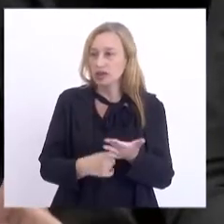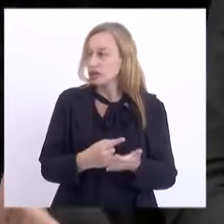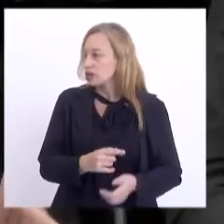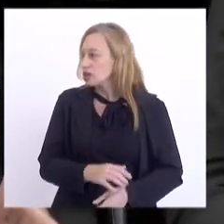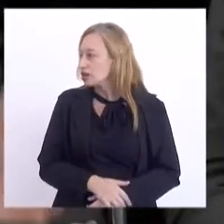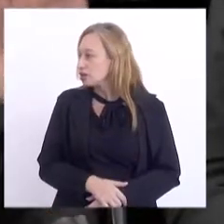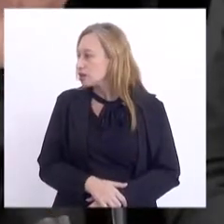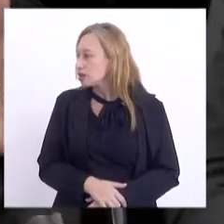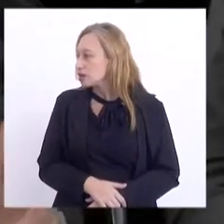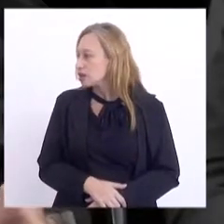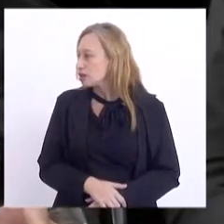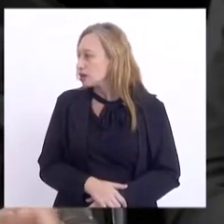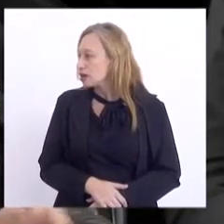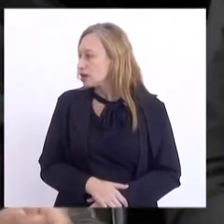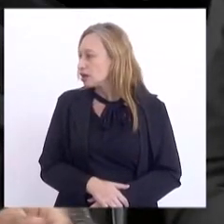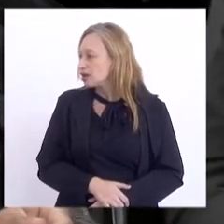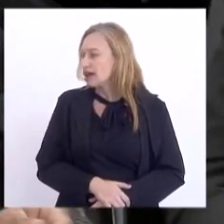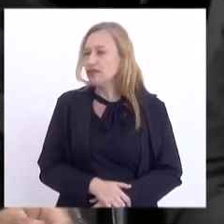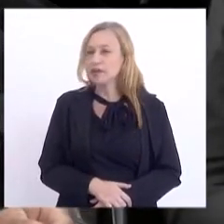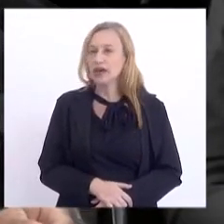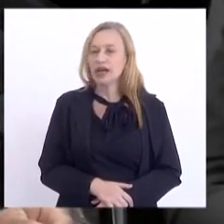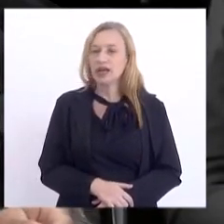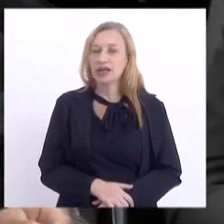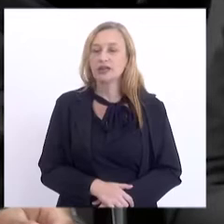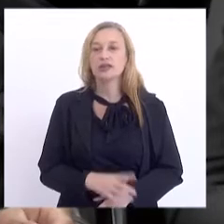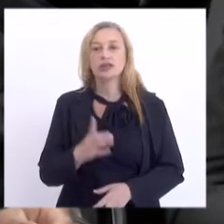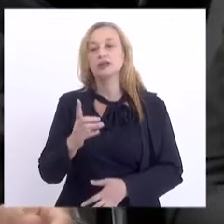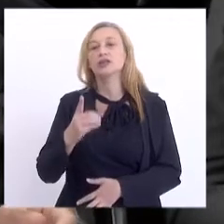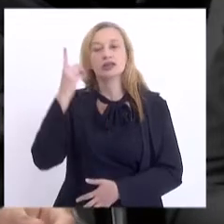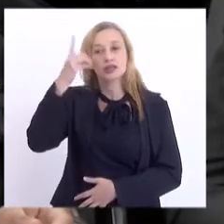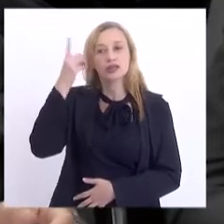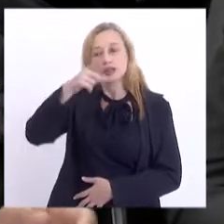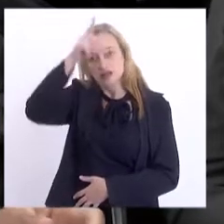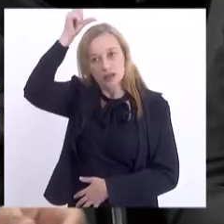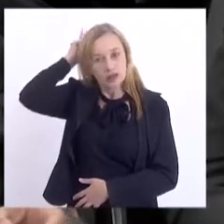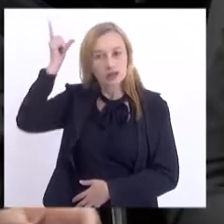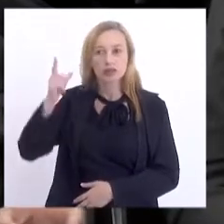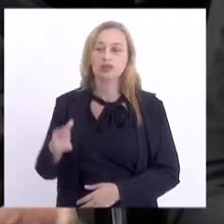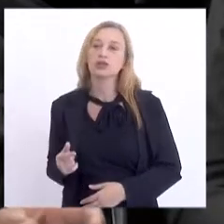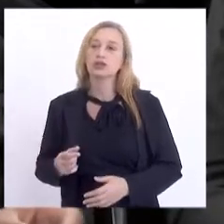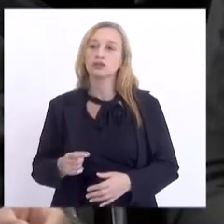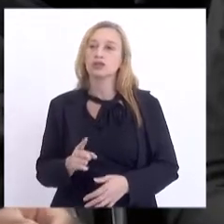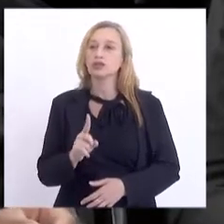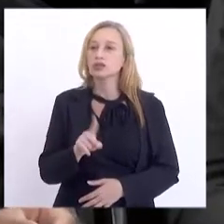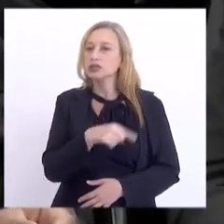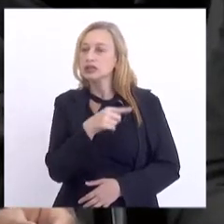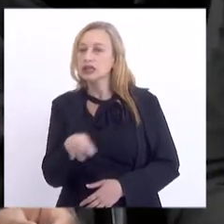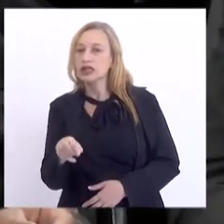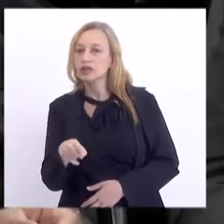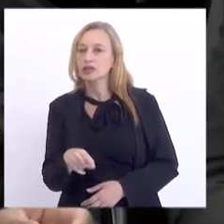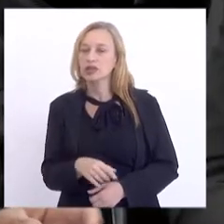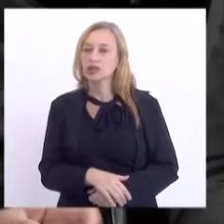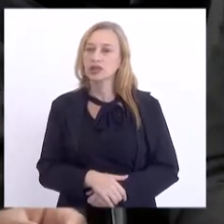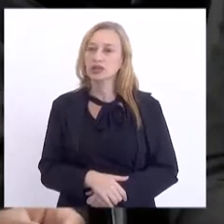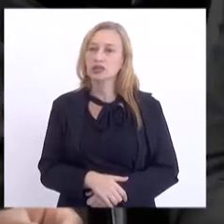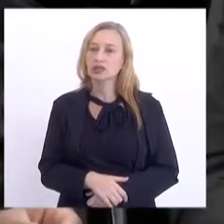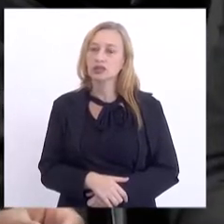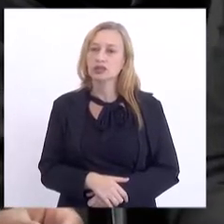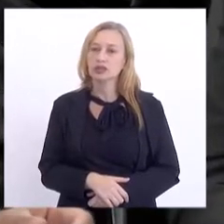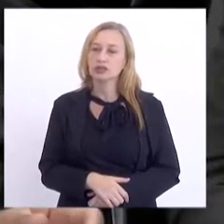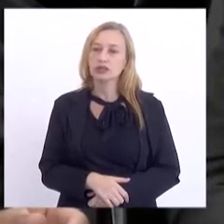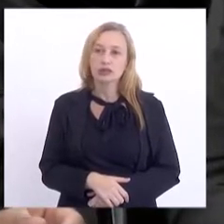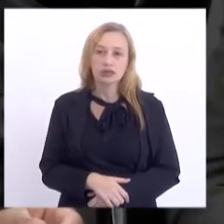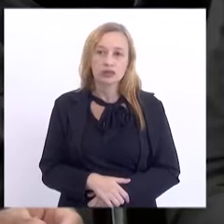eu gostaria de enfatizar algo com chuvinha falar o Deputado Luiz Paulo e acho que os cancelamentos e substituições